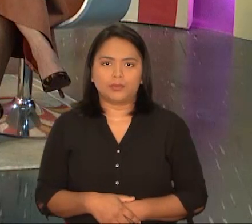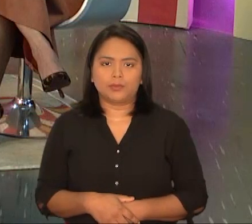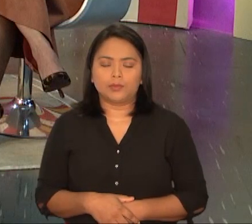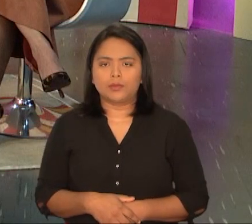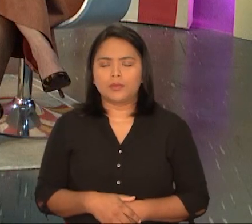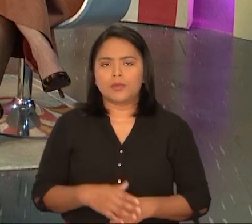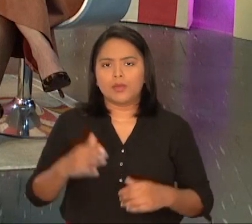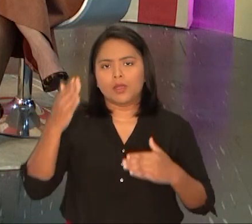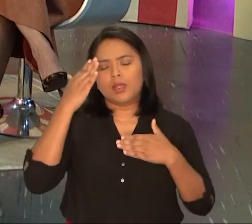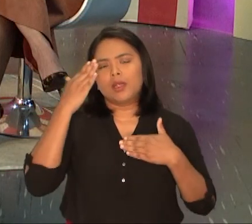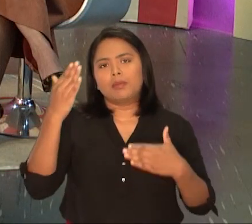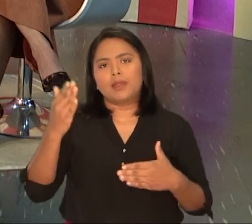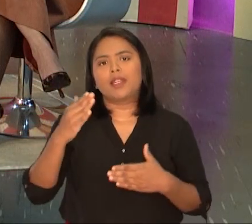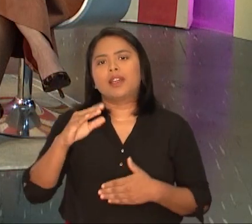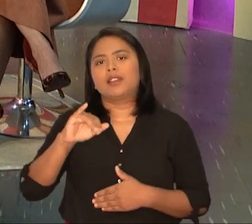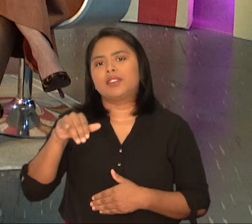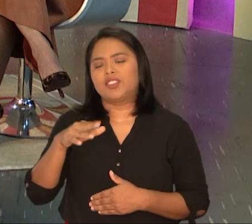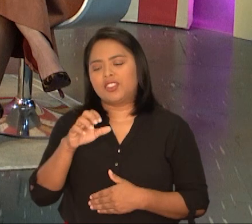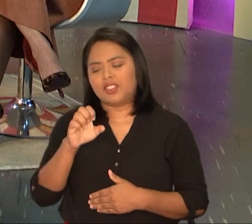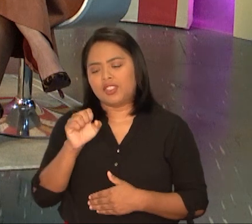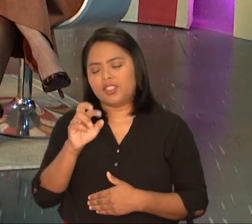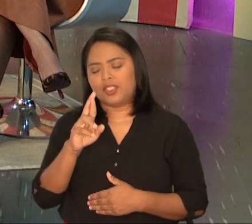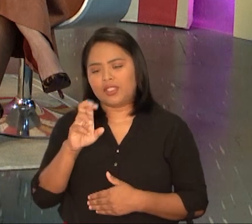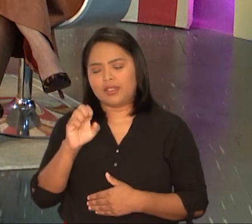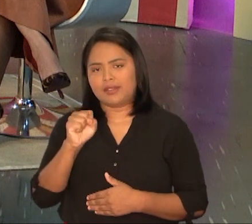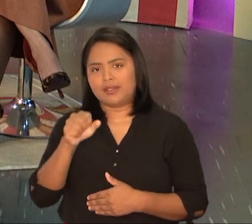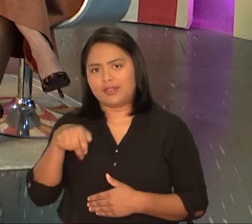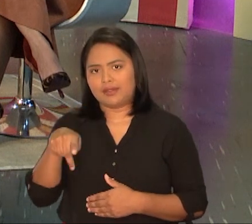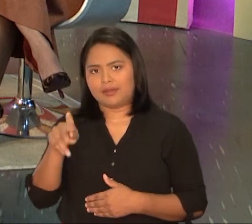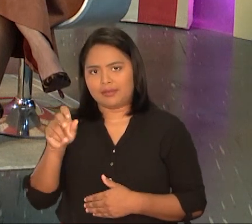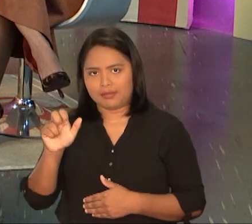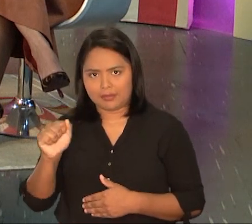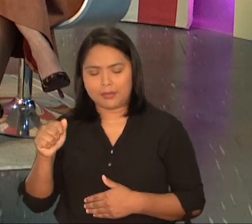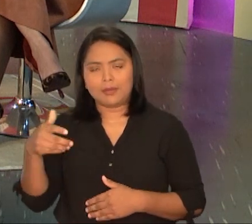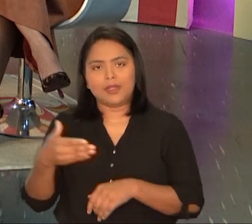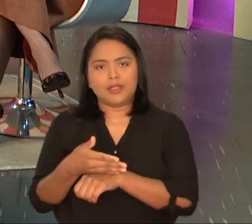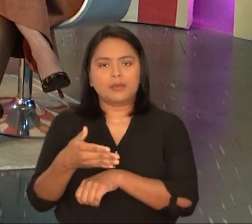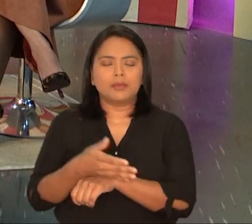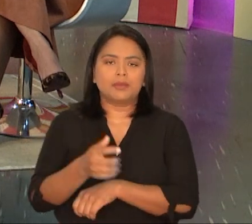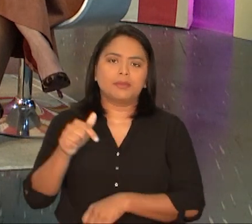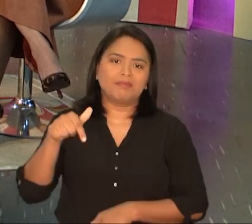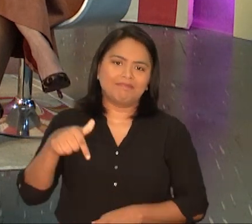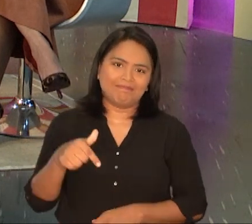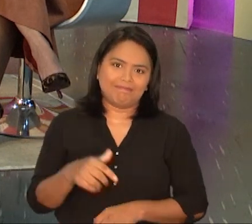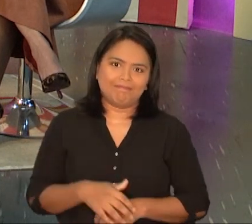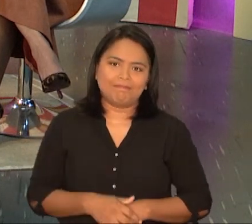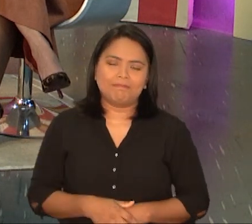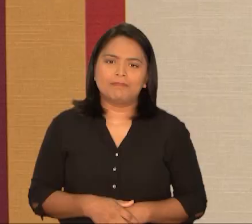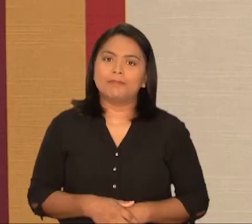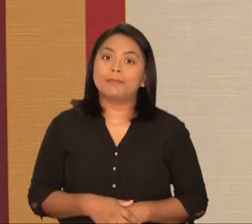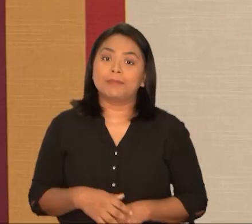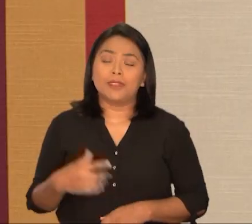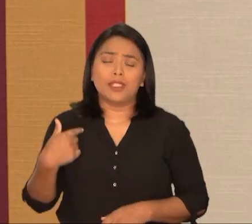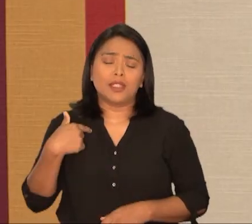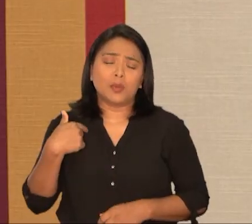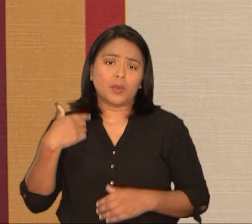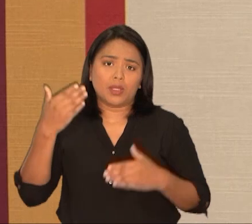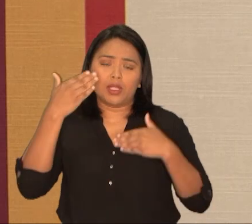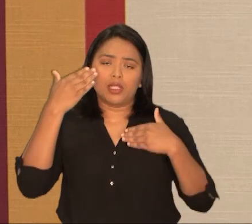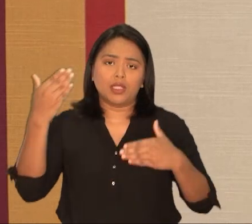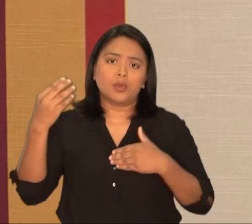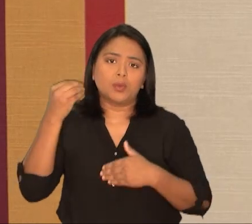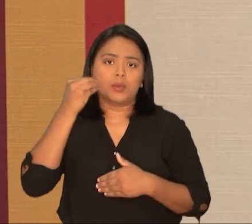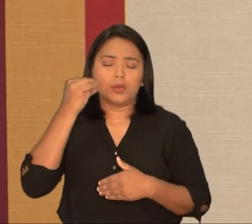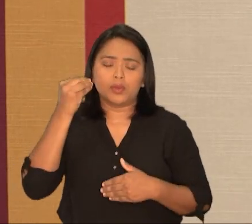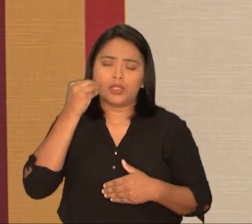Muito obrigada, Jéssica, por aceitar o convite do Tetas e Tretas e participar aqui com a gente. Imagina, eu que agradeço, Jéssica, a oportunidade